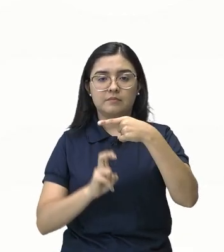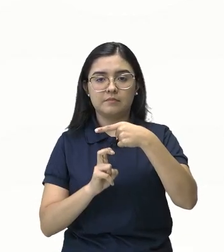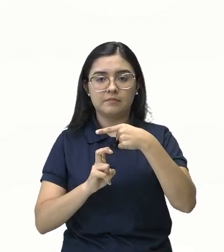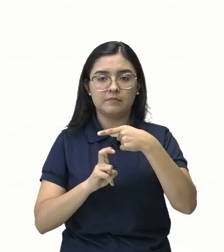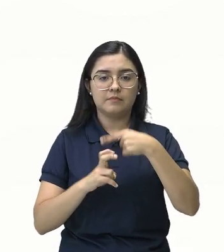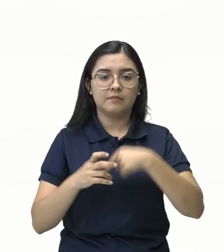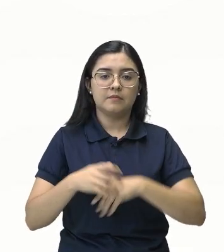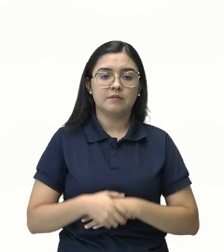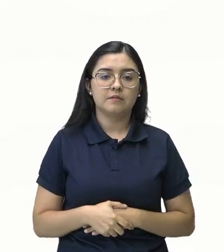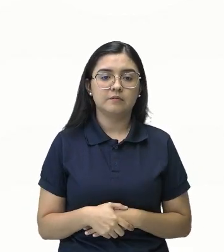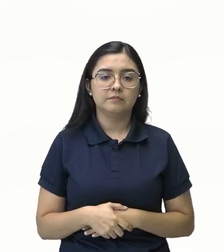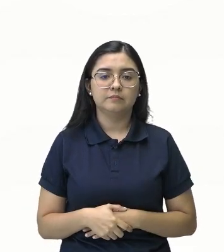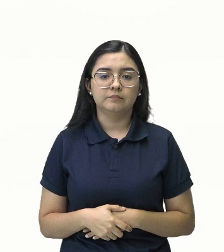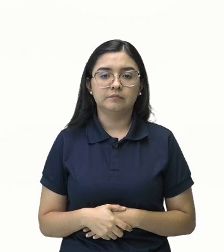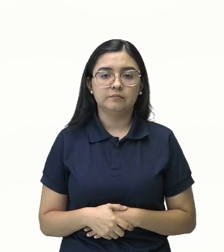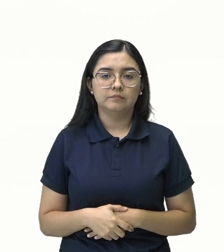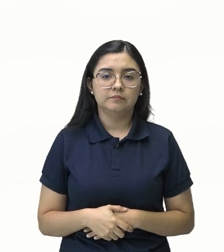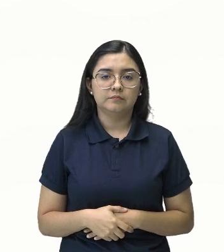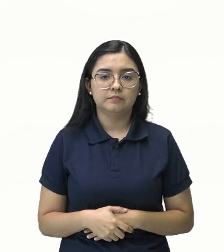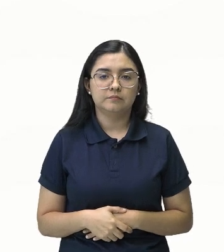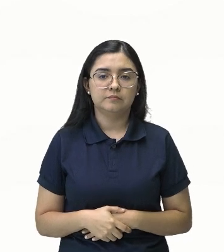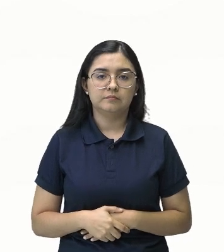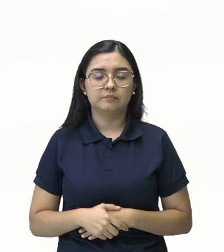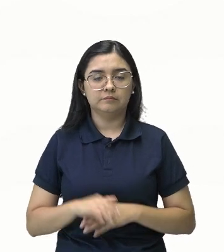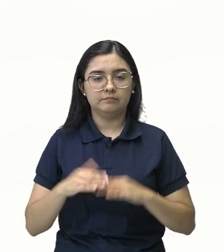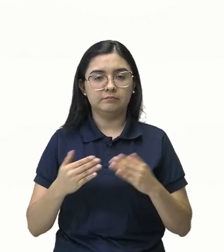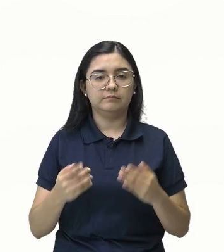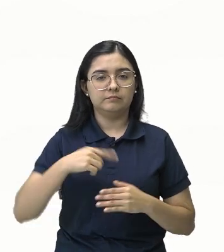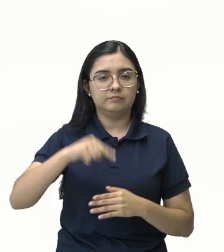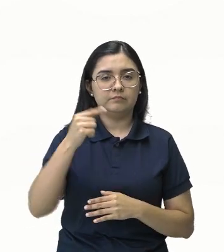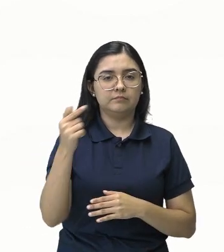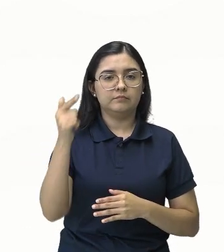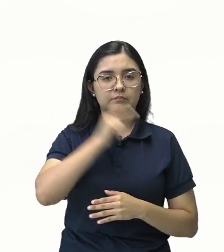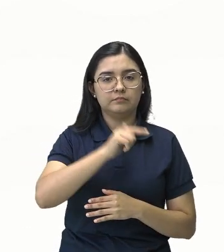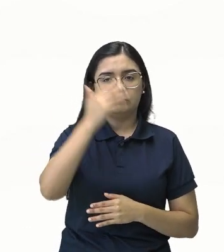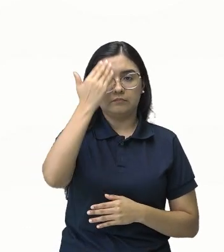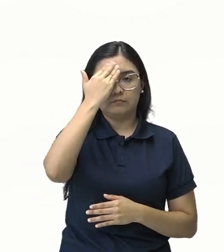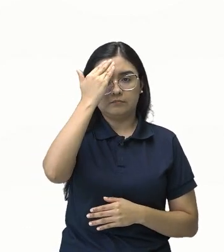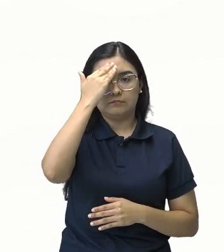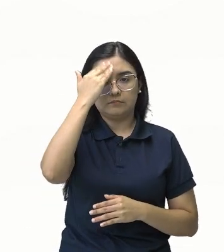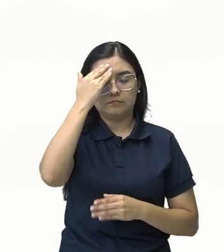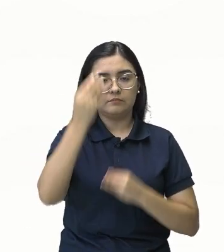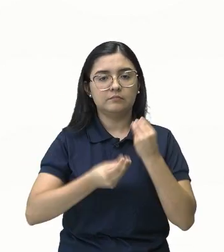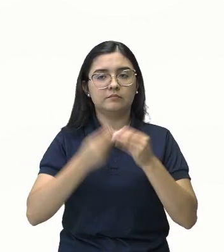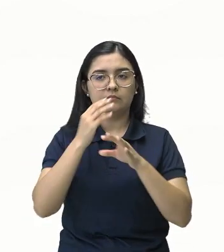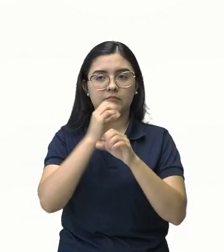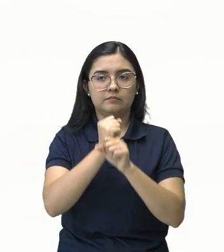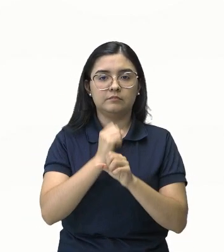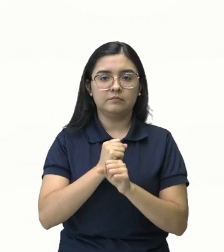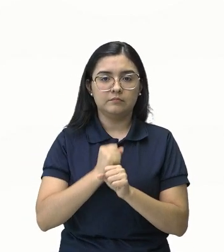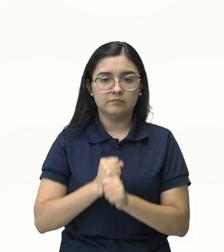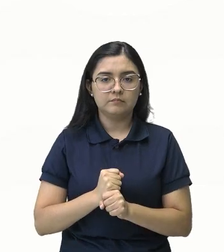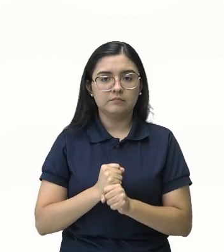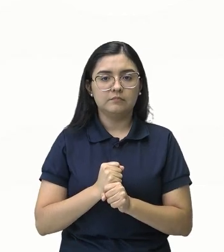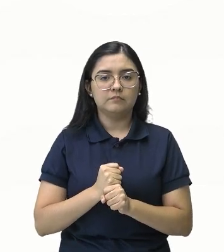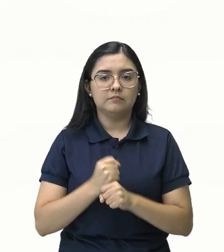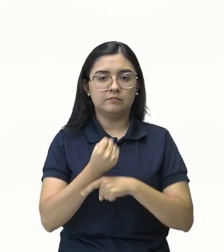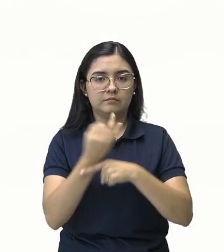2/5. Tudo bem? Deu para compreender como é que funciona o nosso cálculo de